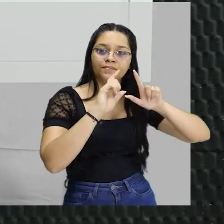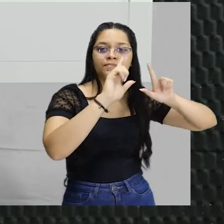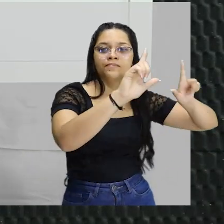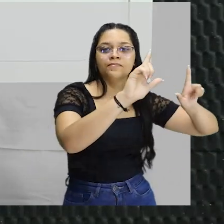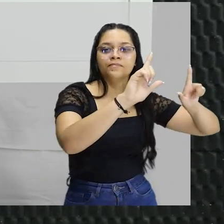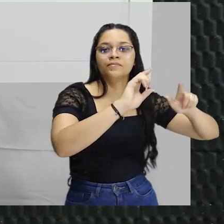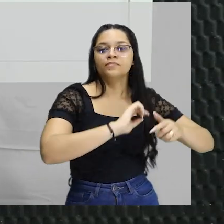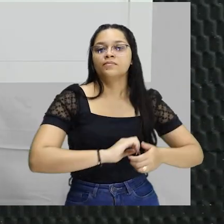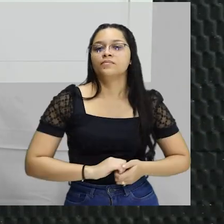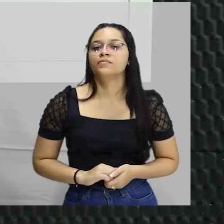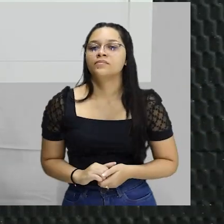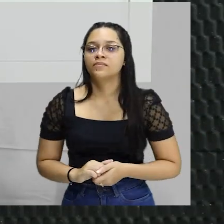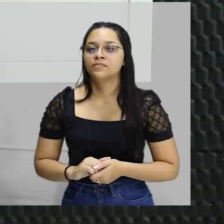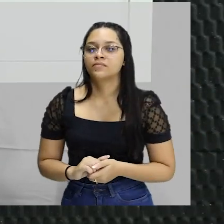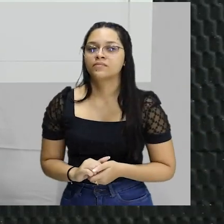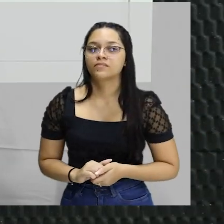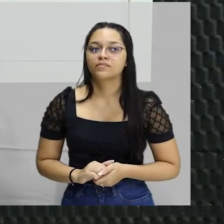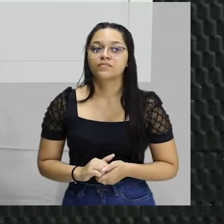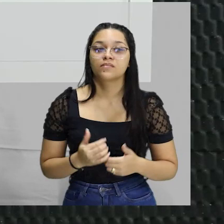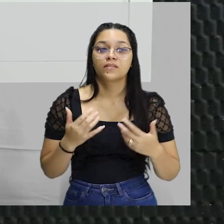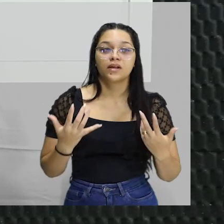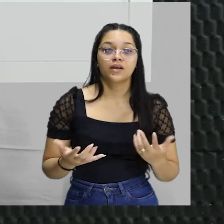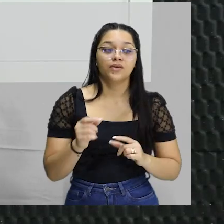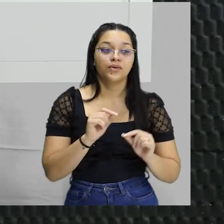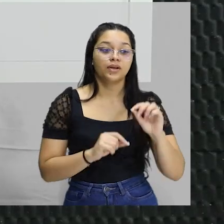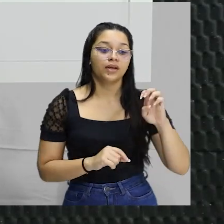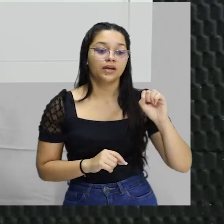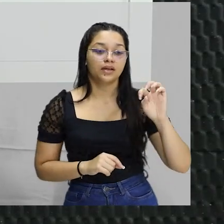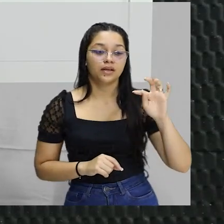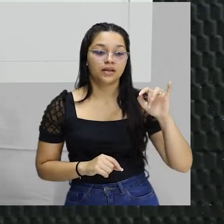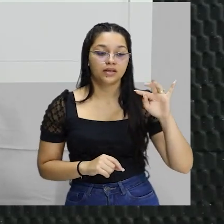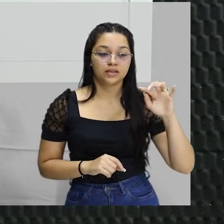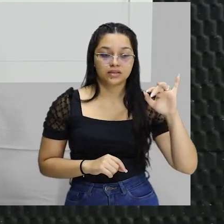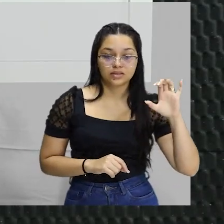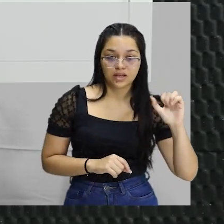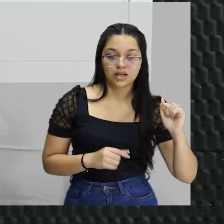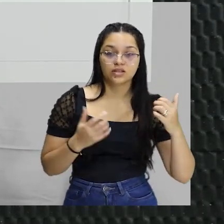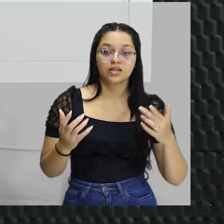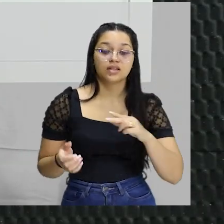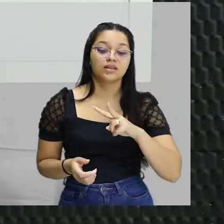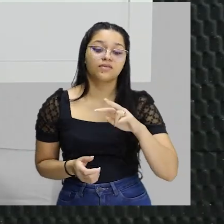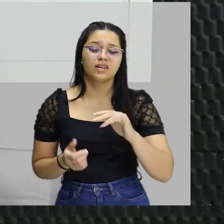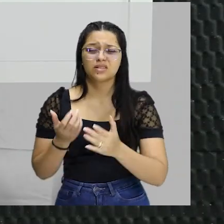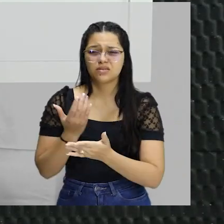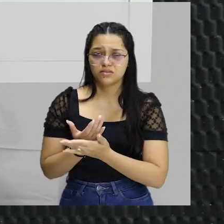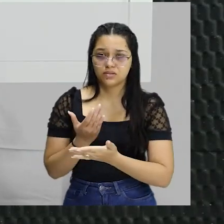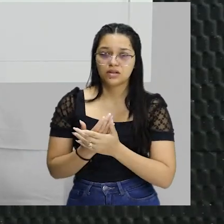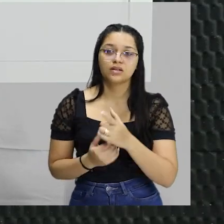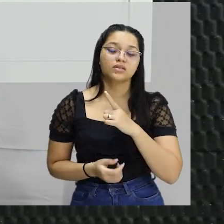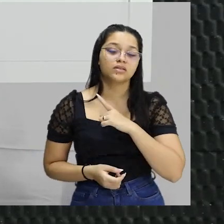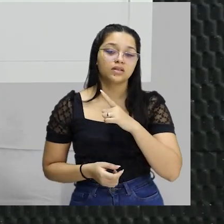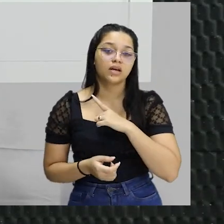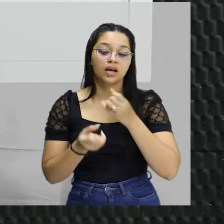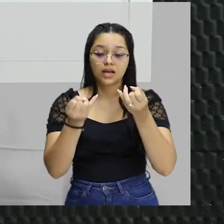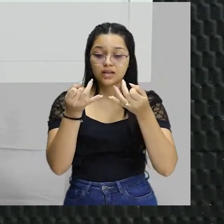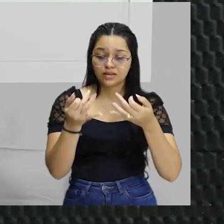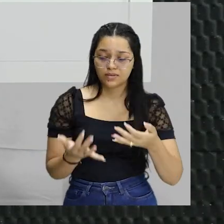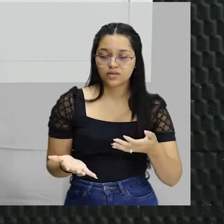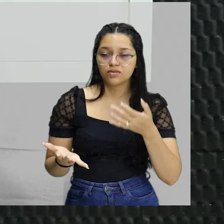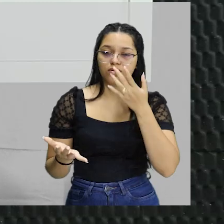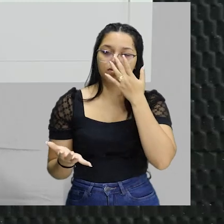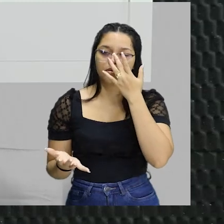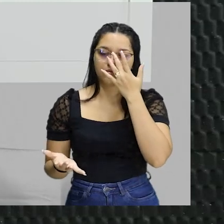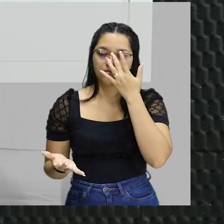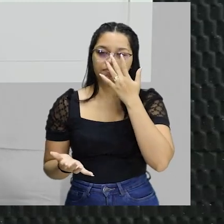pendurado, tanto faz, vai ser a estática que vai, né, estudar, que vai te dar a explicação para aquilo,